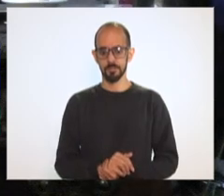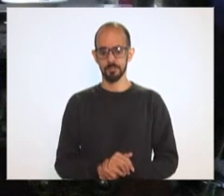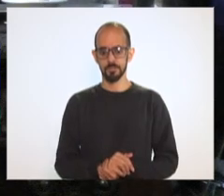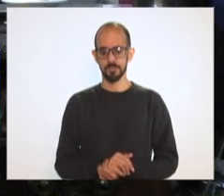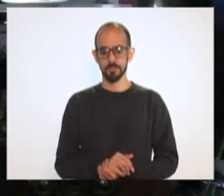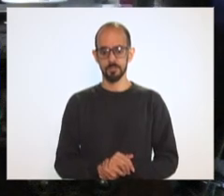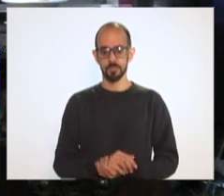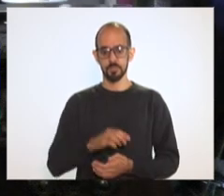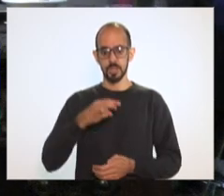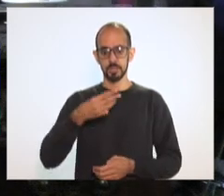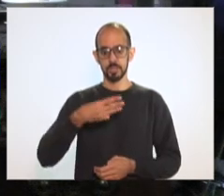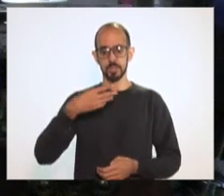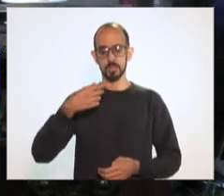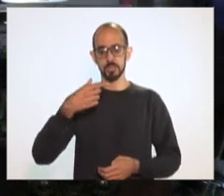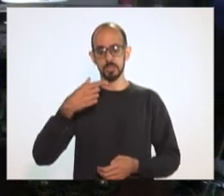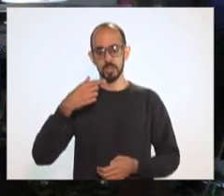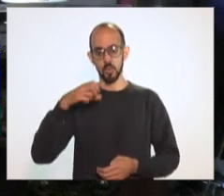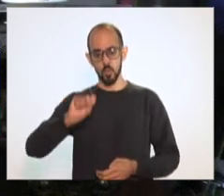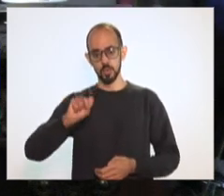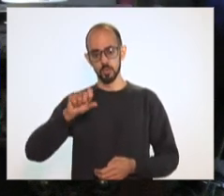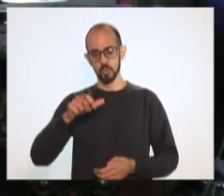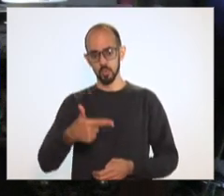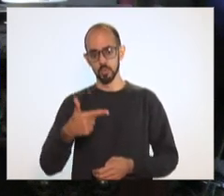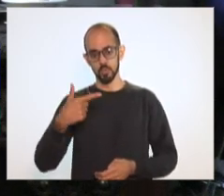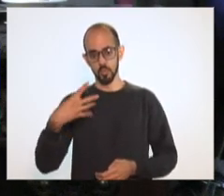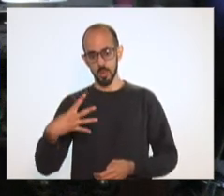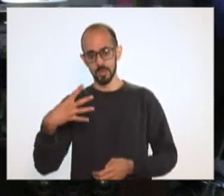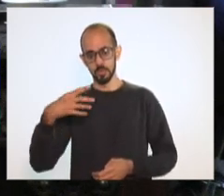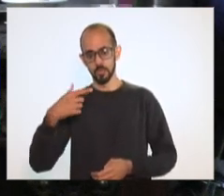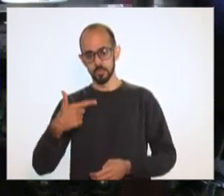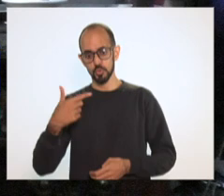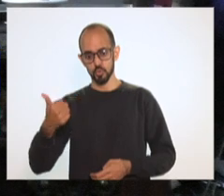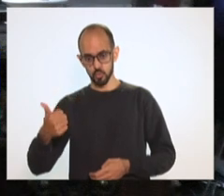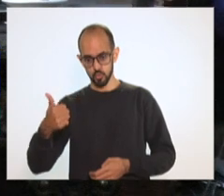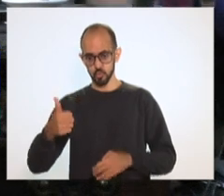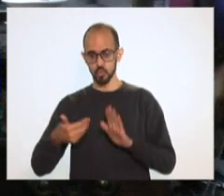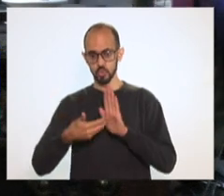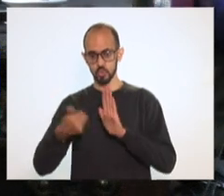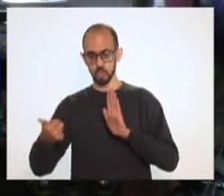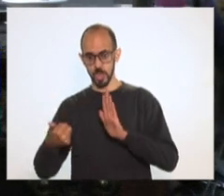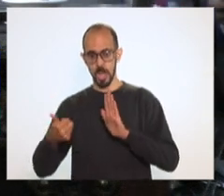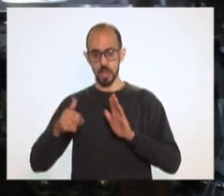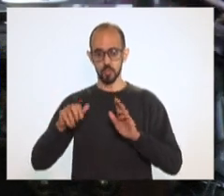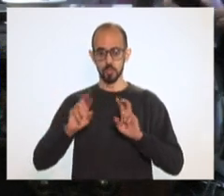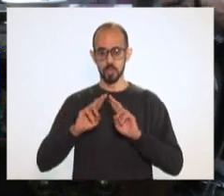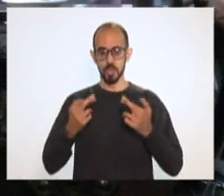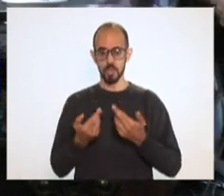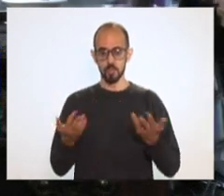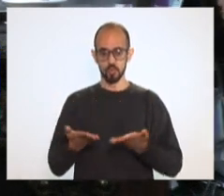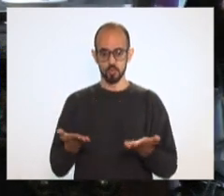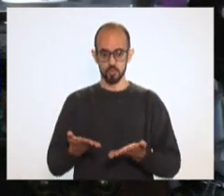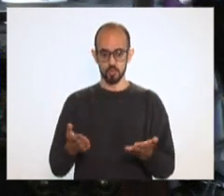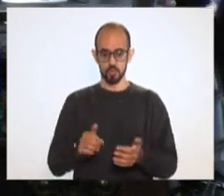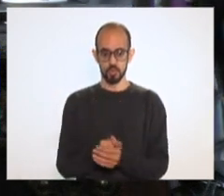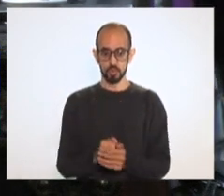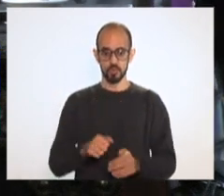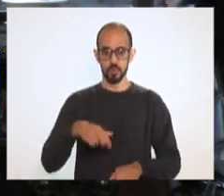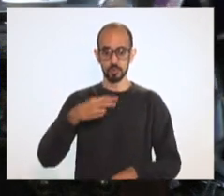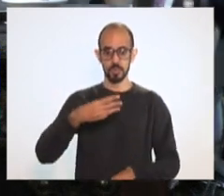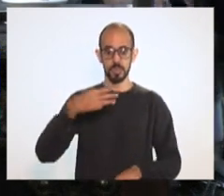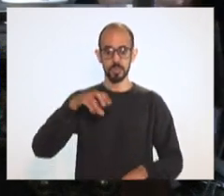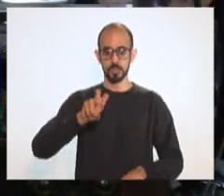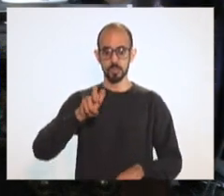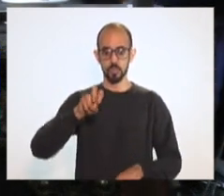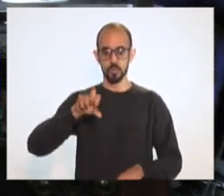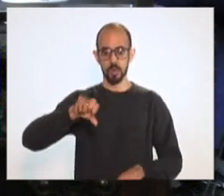Então, 382421, retirada de pauta a pedido em comum acordo com o autor. Então, vamos ao 3595, é